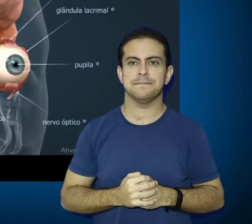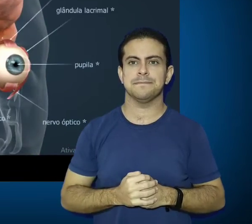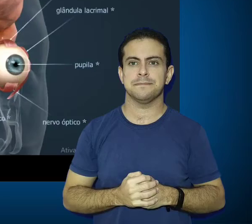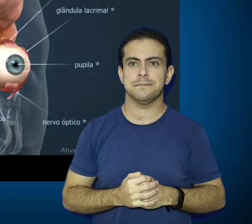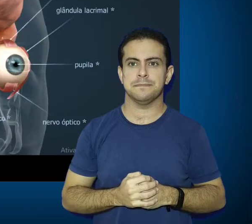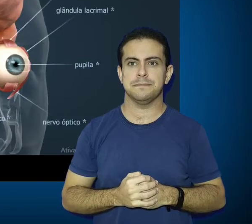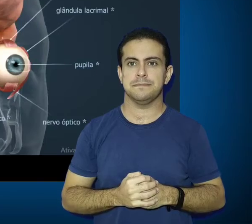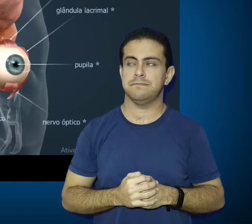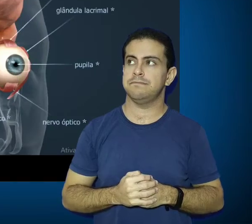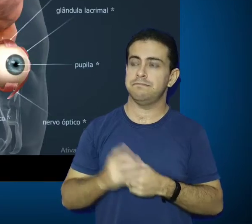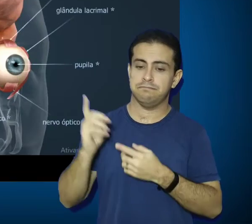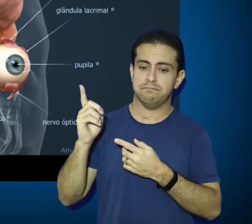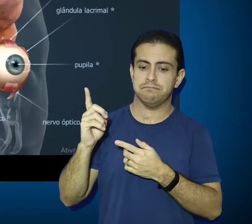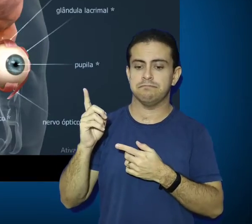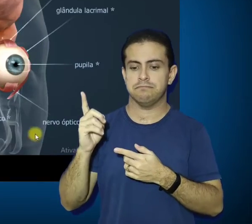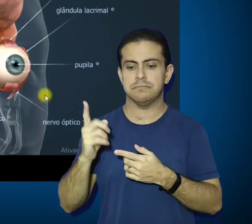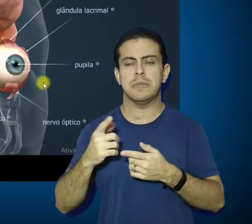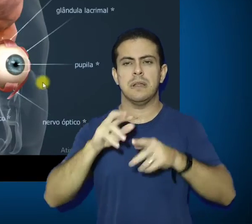Mecanismos da visão.